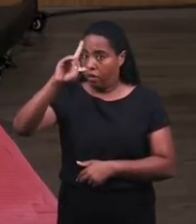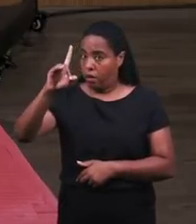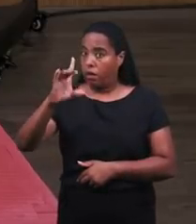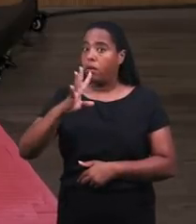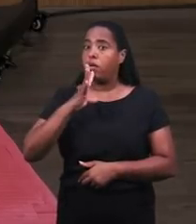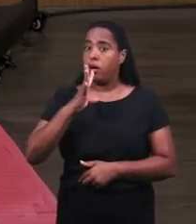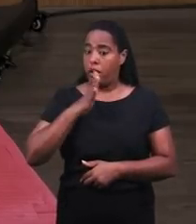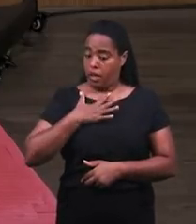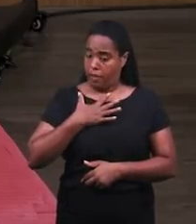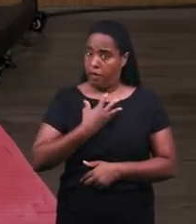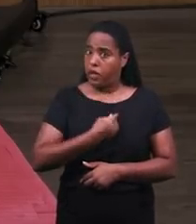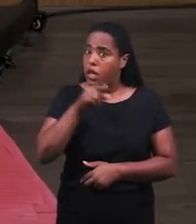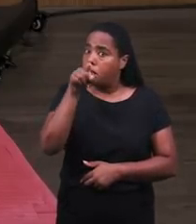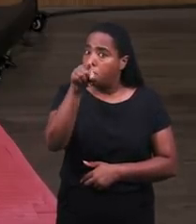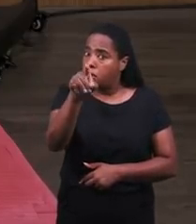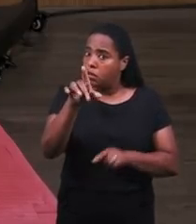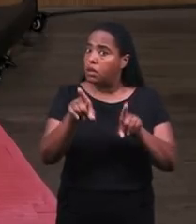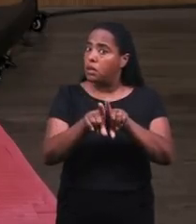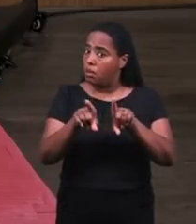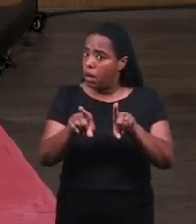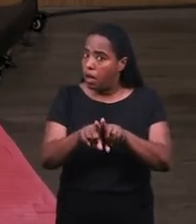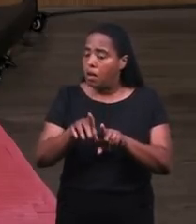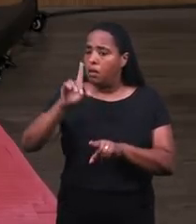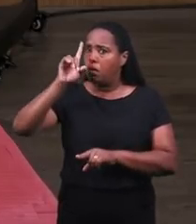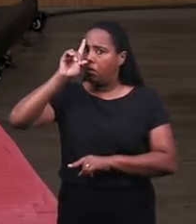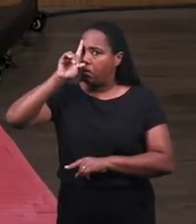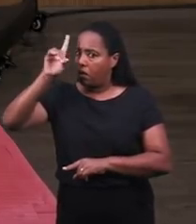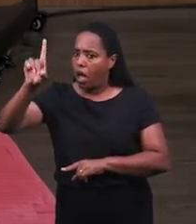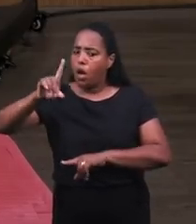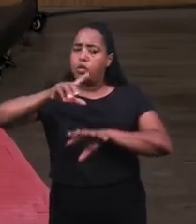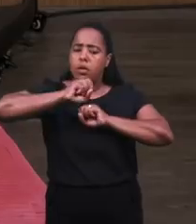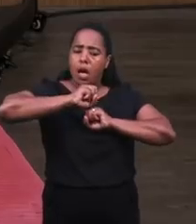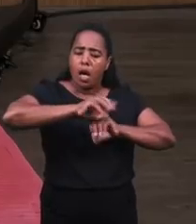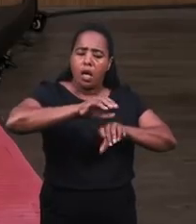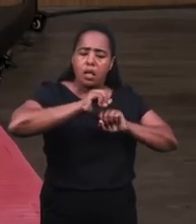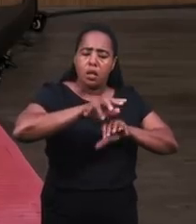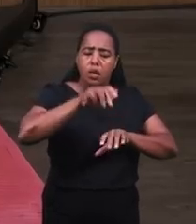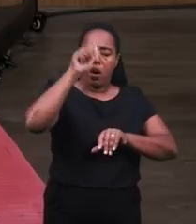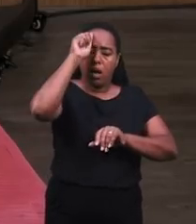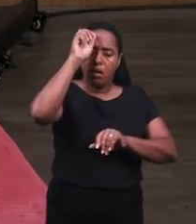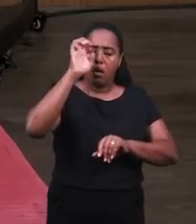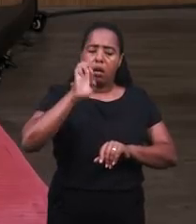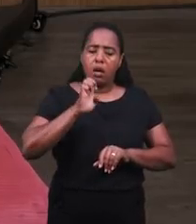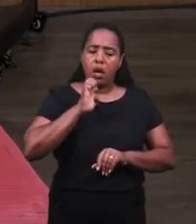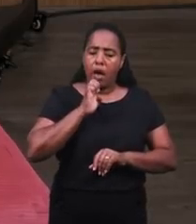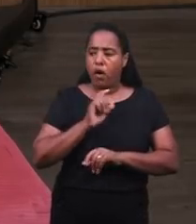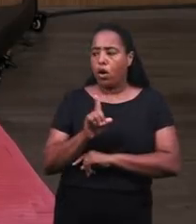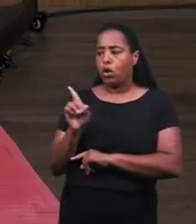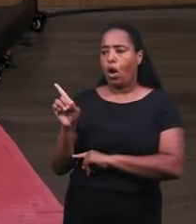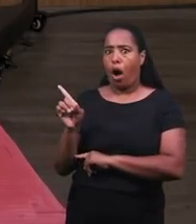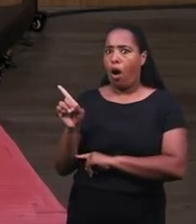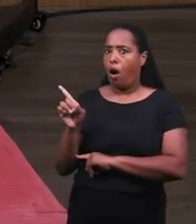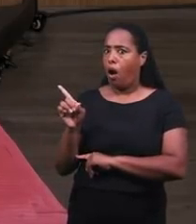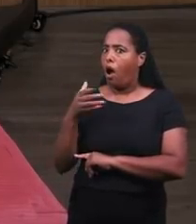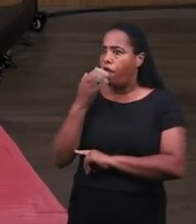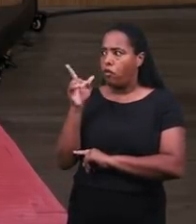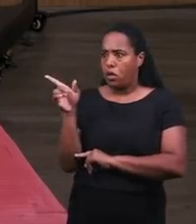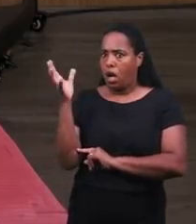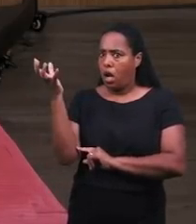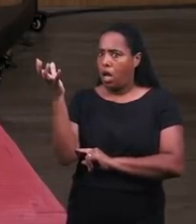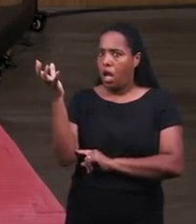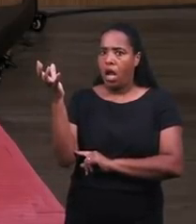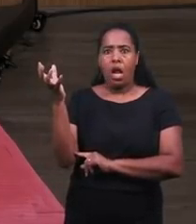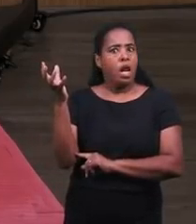melhor para nós. E Deus ensinou a Adão e Eva que eles não podiam comer, porque se eles comessem, eles iam